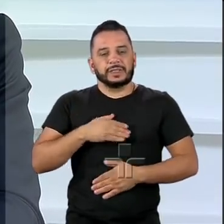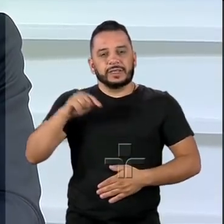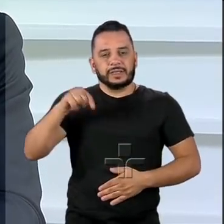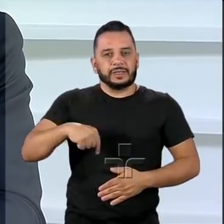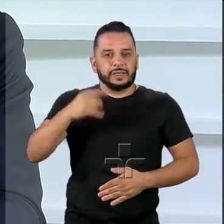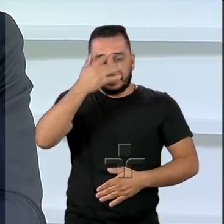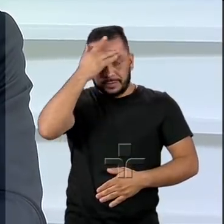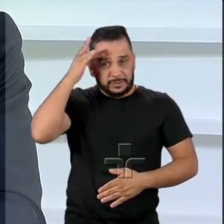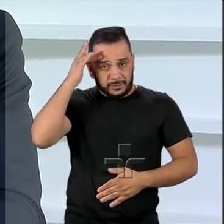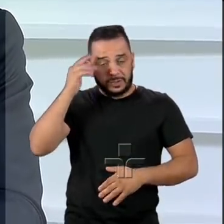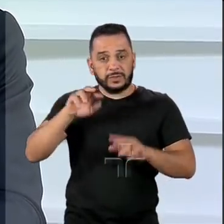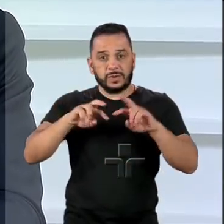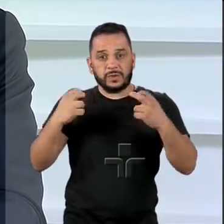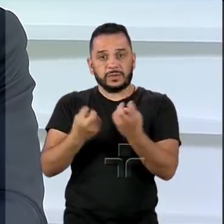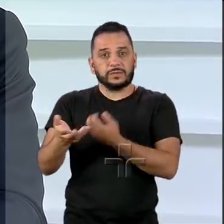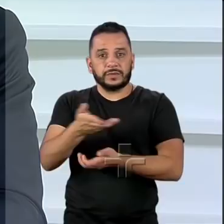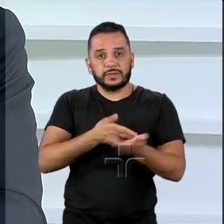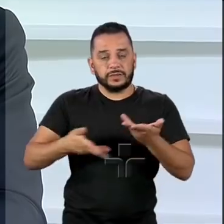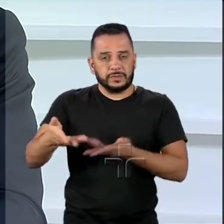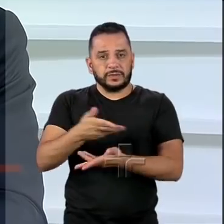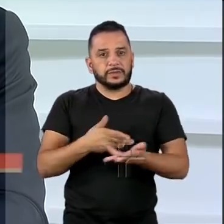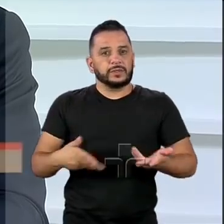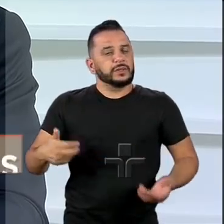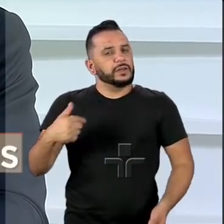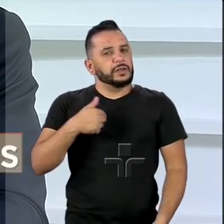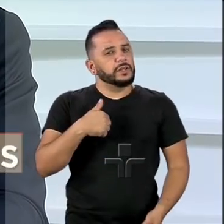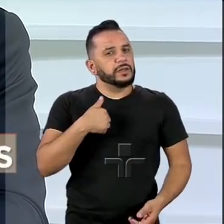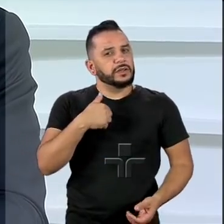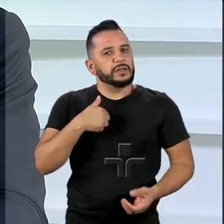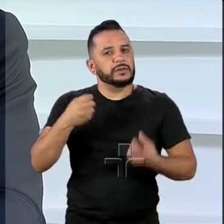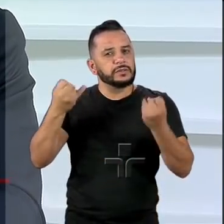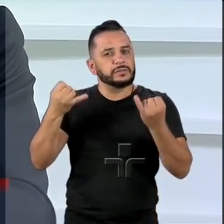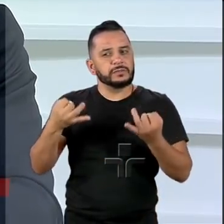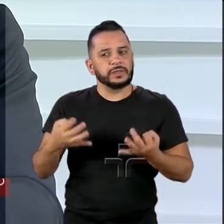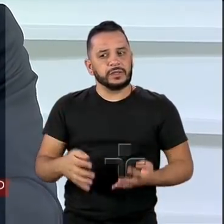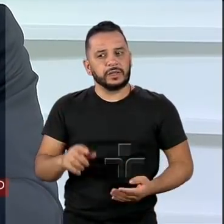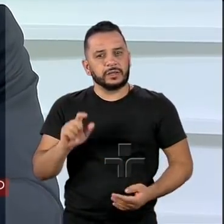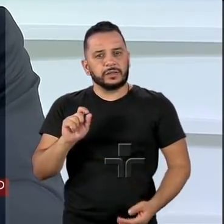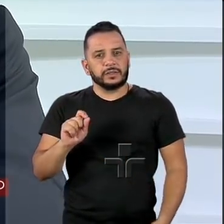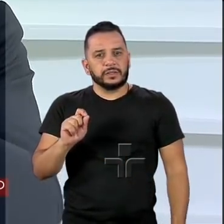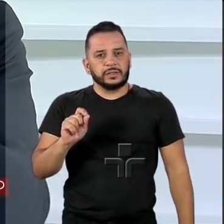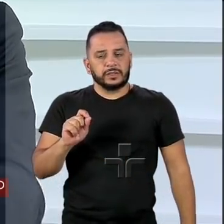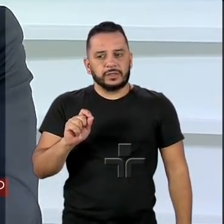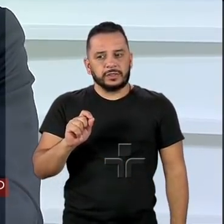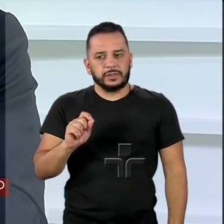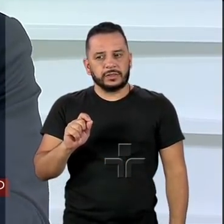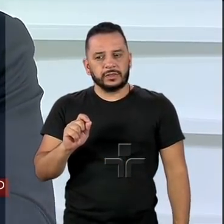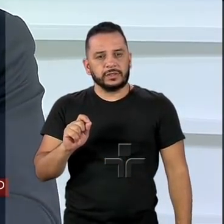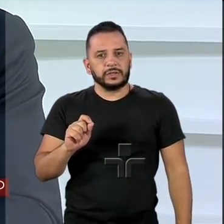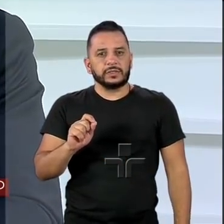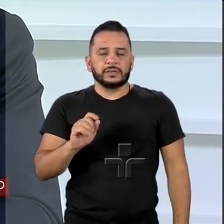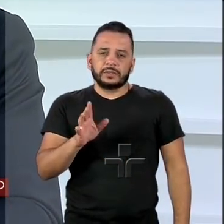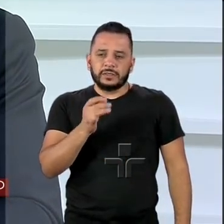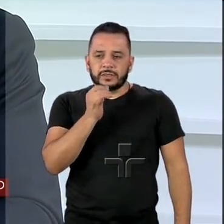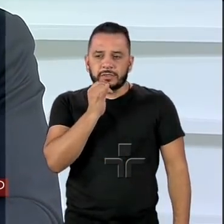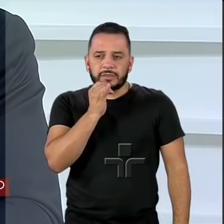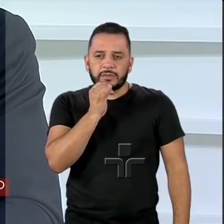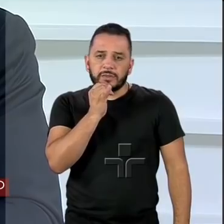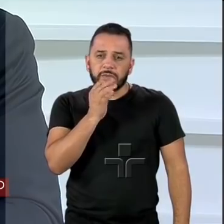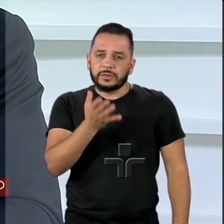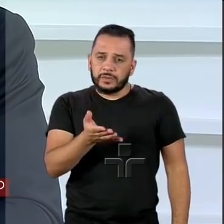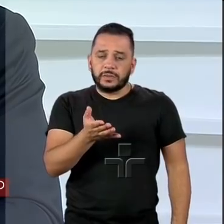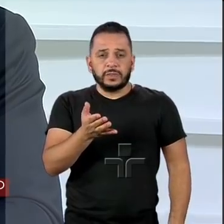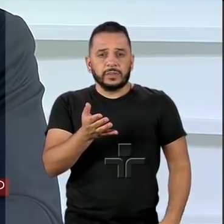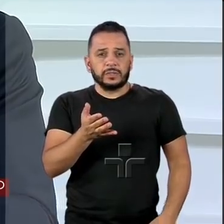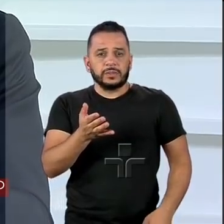demais colegas de bancada. Eu quero ressaltar que há um enorme esforço do Poder